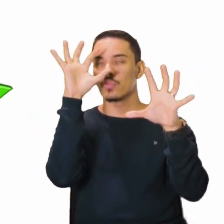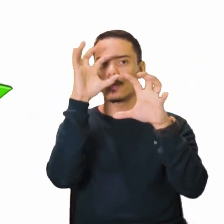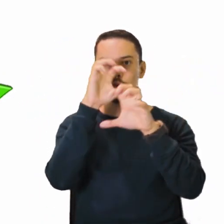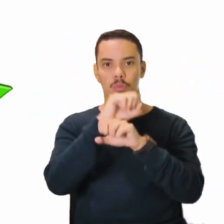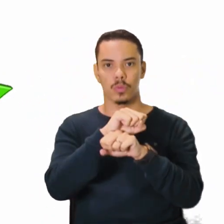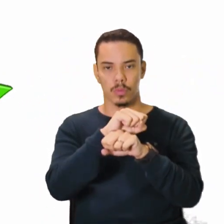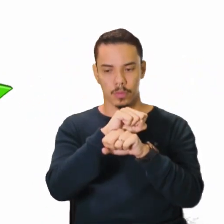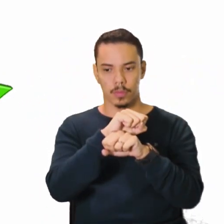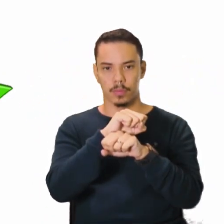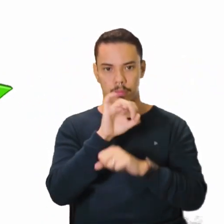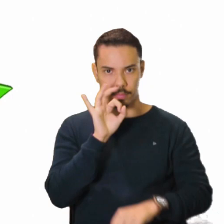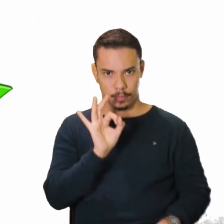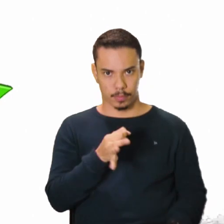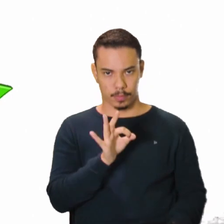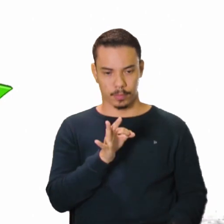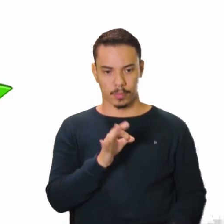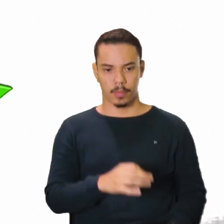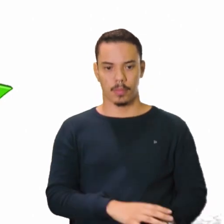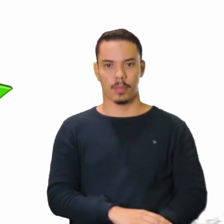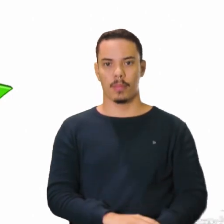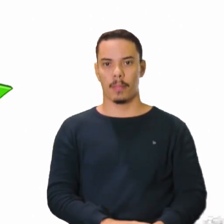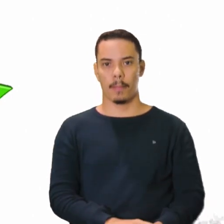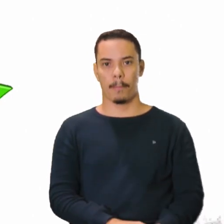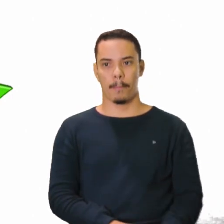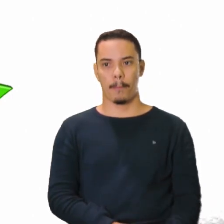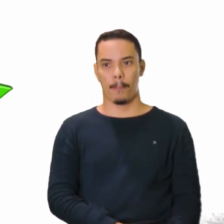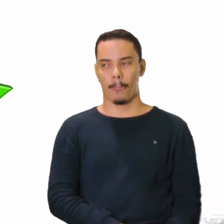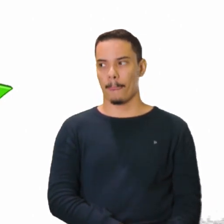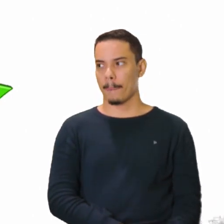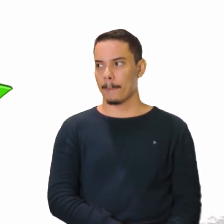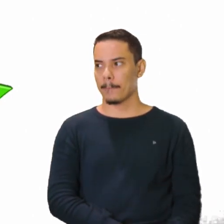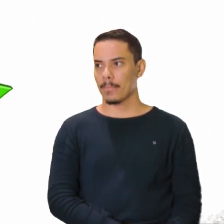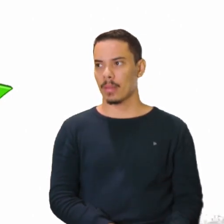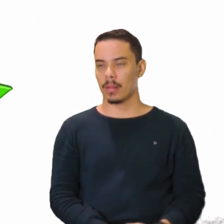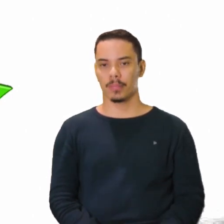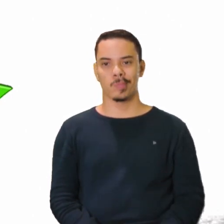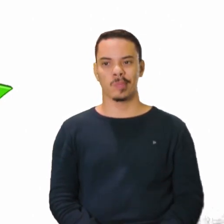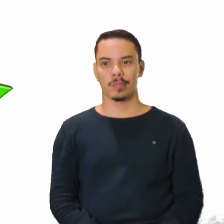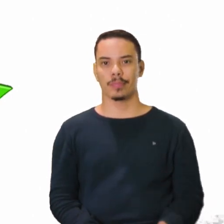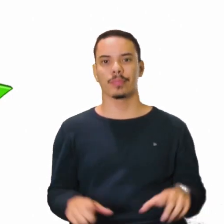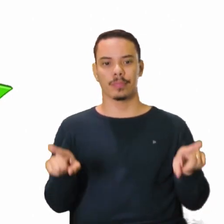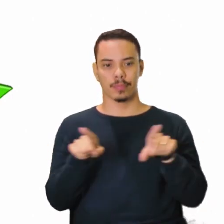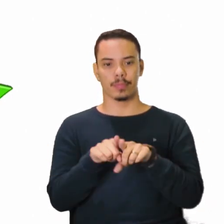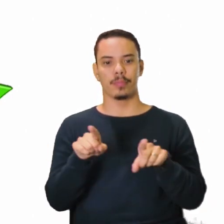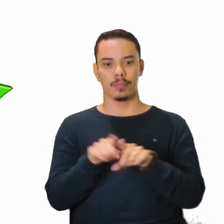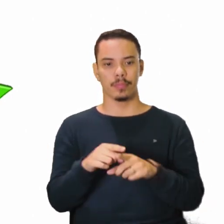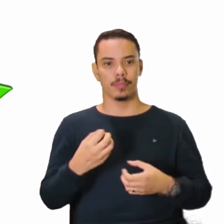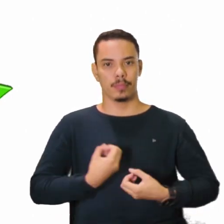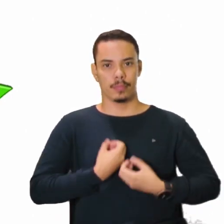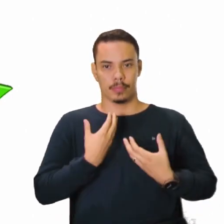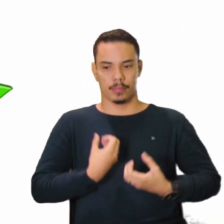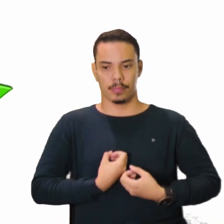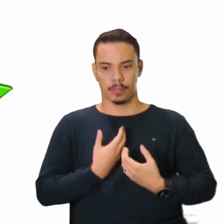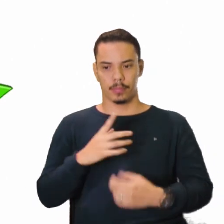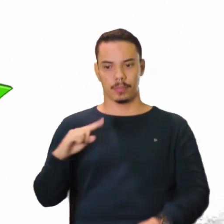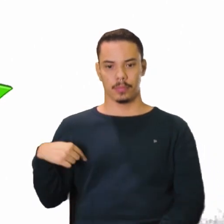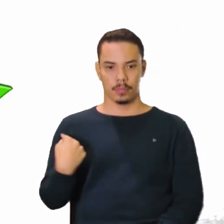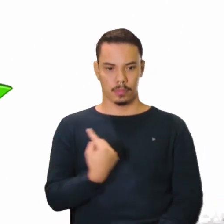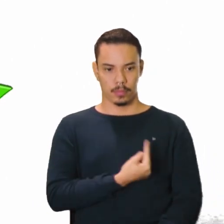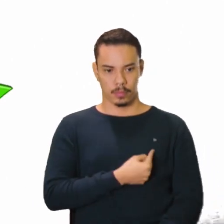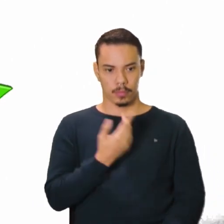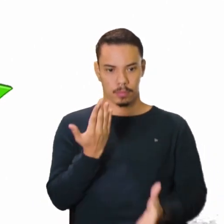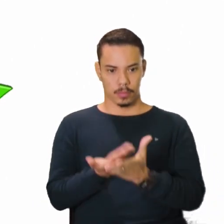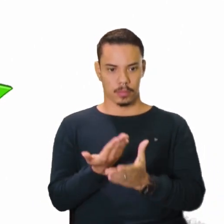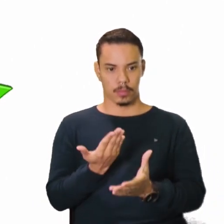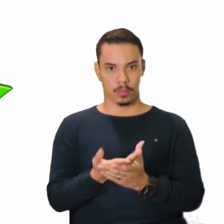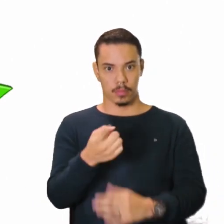escuro, tá bom? Sem luz. Ok, e geralmente para os poetas, para nossos